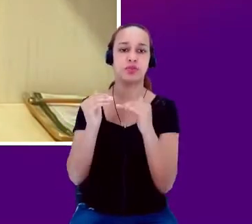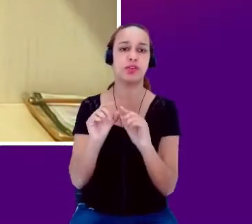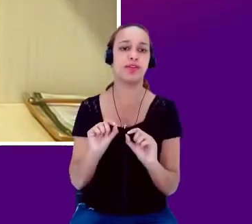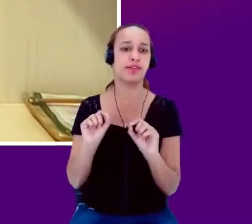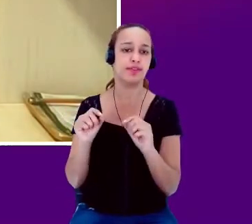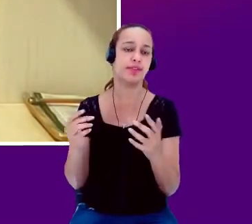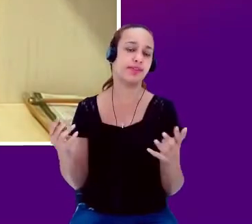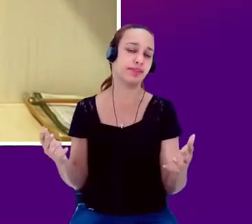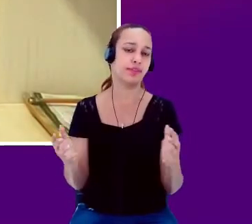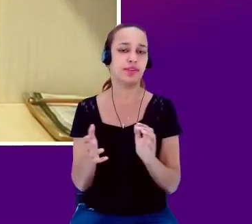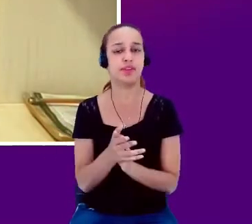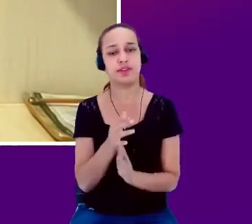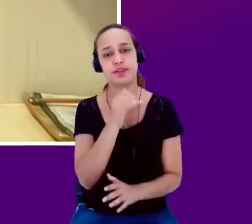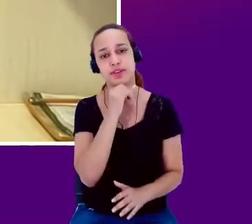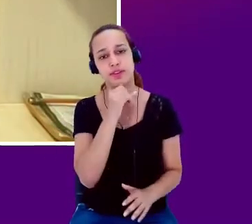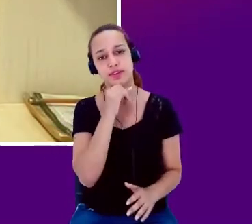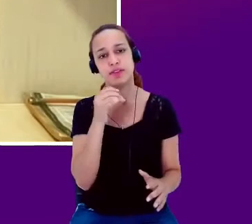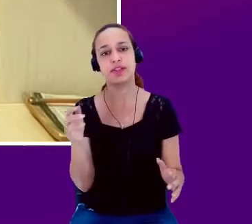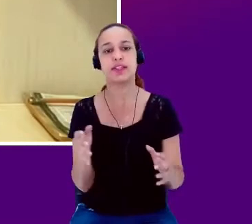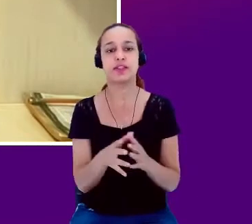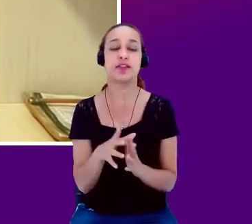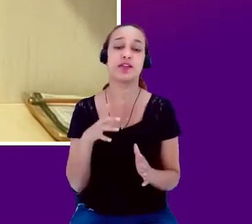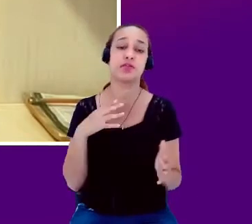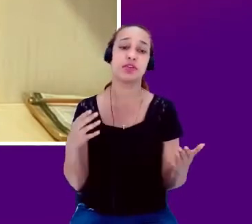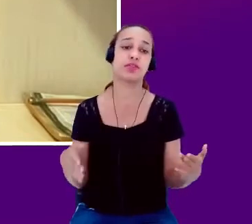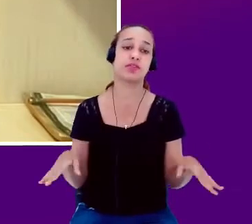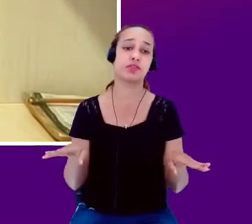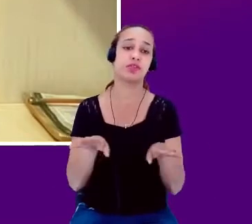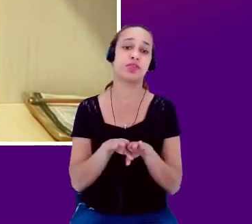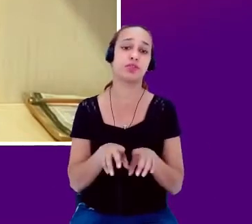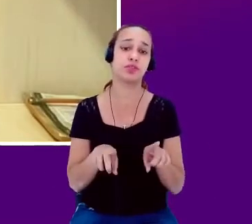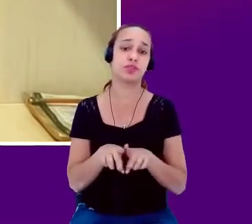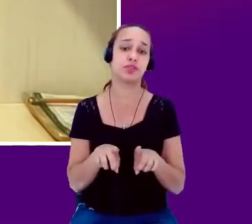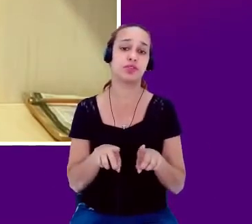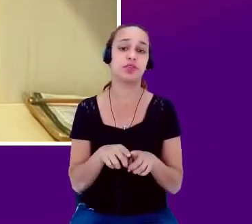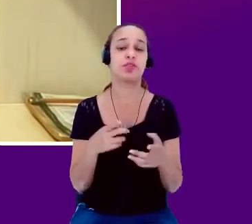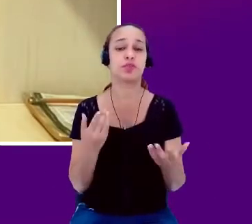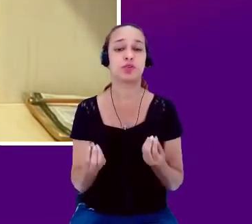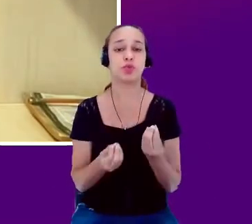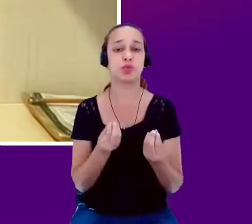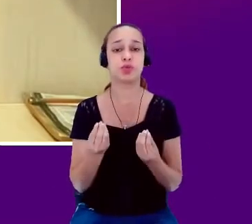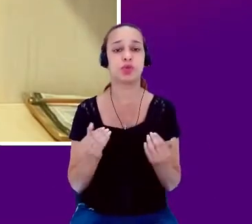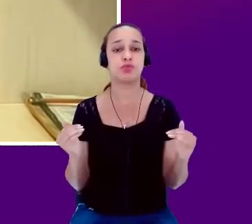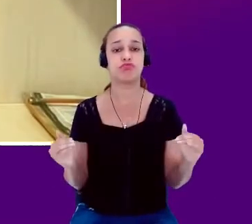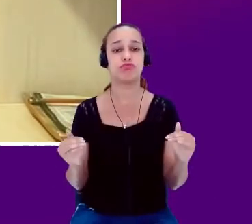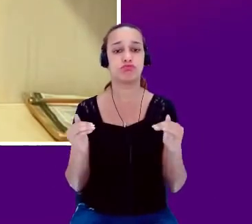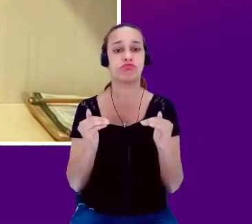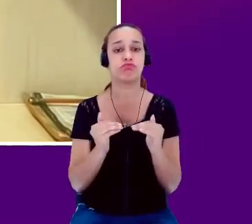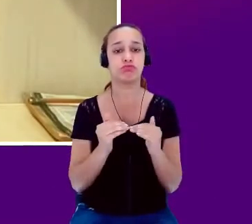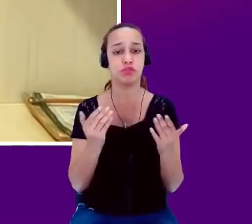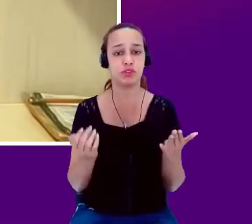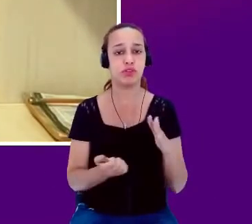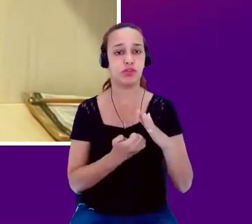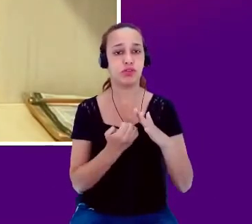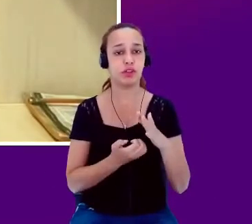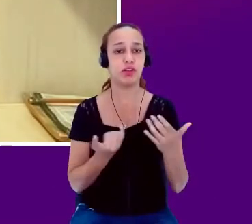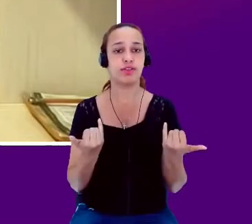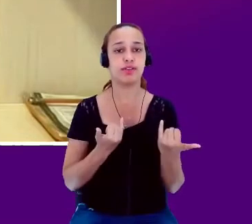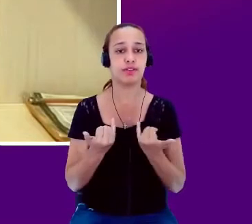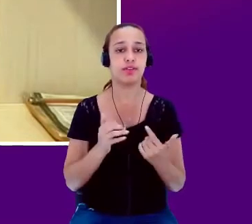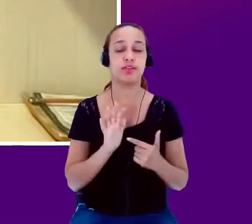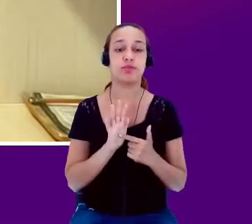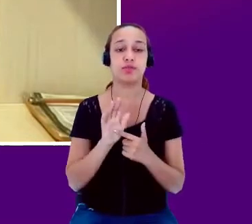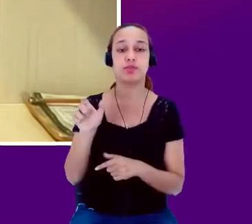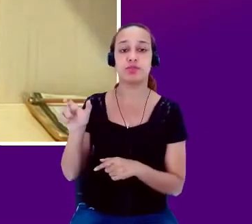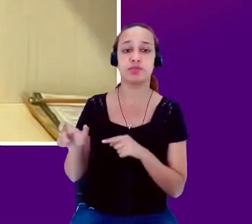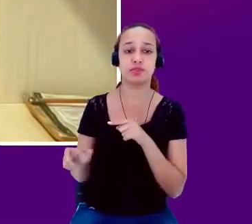por exemplo, né? O requisito da adequação. Então, o tratamento deve ser compatível com as finalidades informadas ao titular, observando